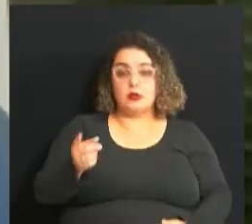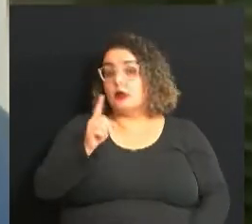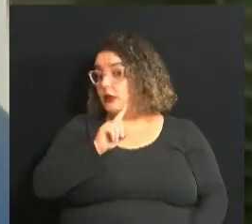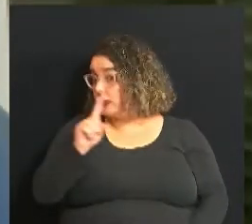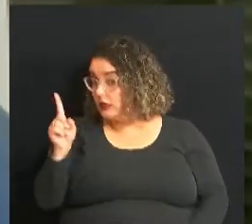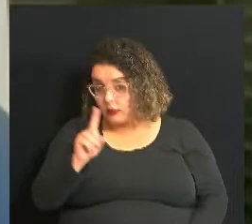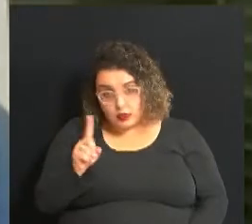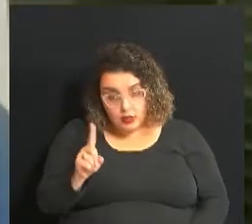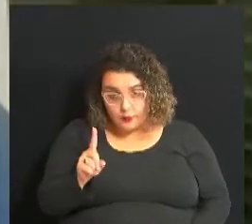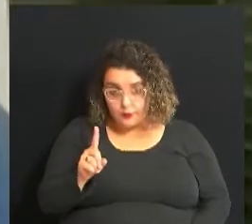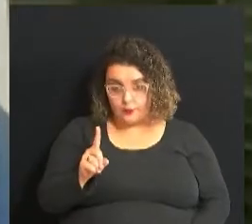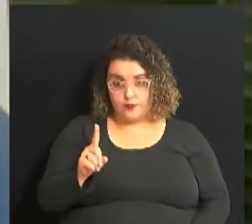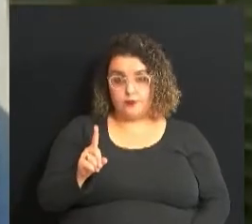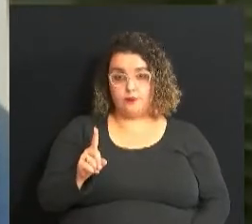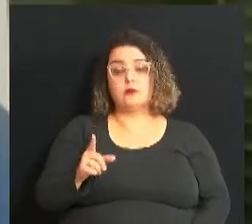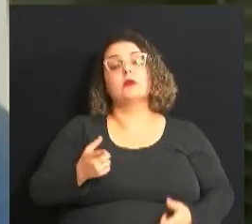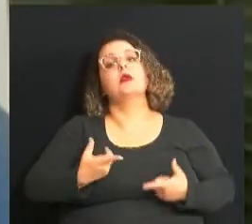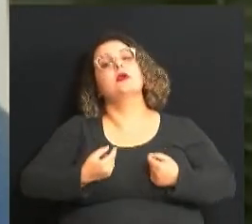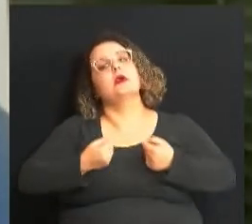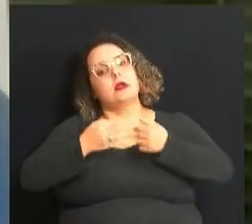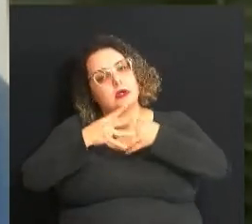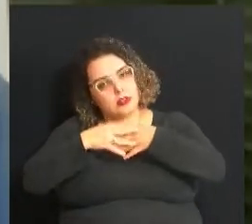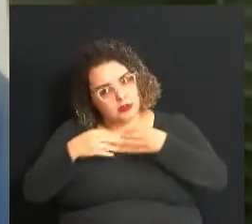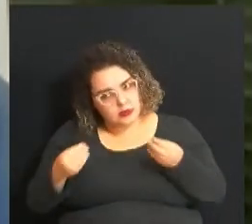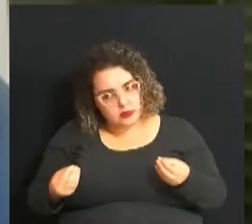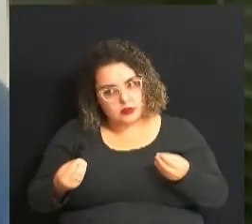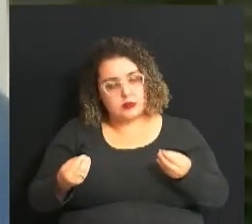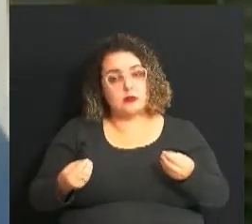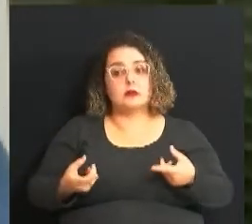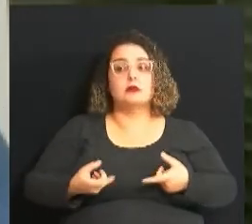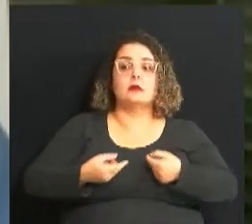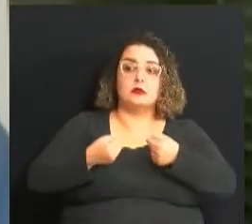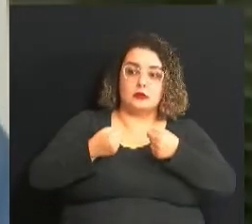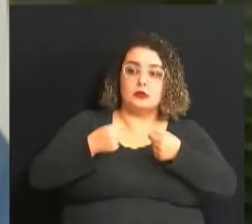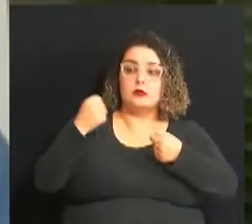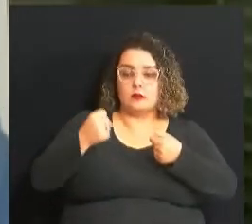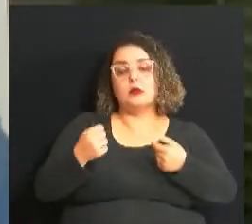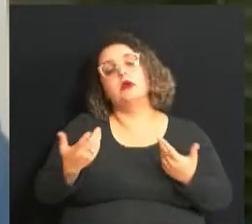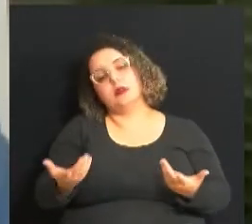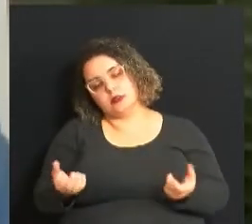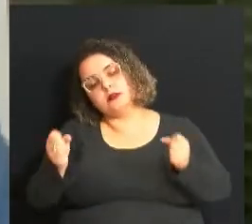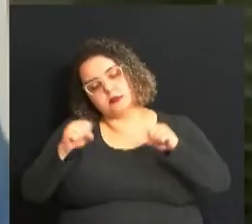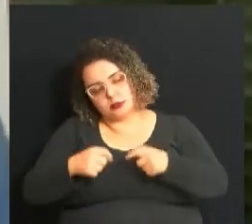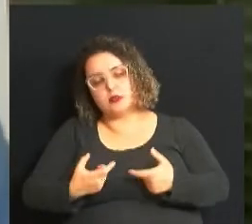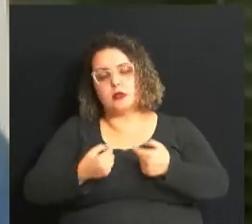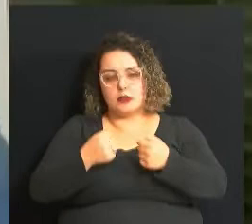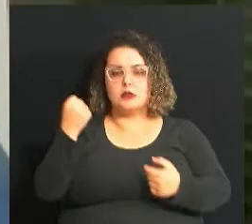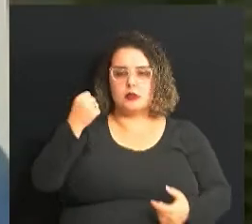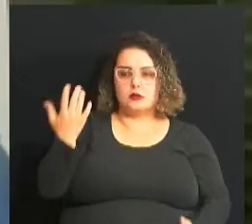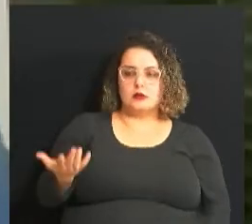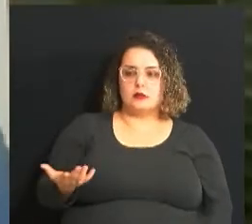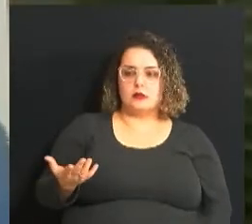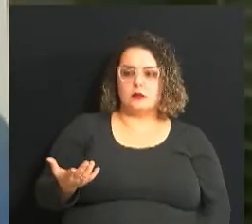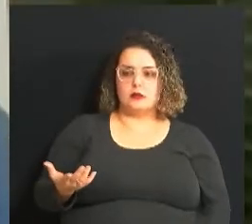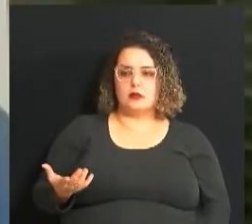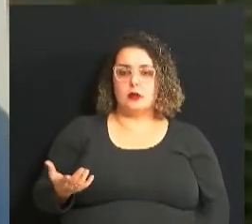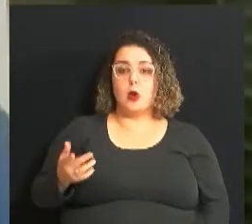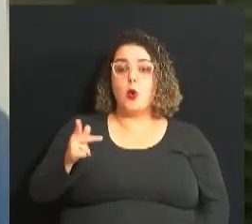Existem cânceres que são curáveis, cânceres menos agressivos e alguns cânceres que realmente são graves. Por exemplo, o câncer grave, o câncer de